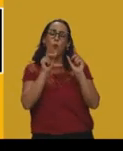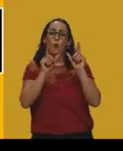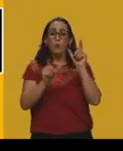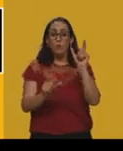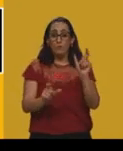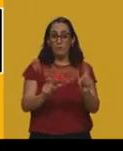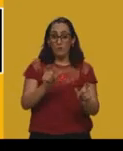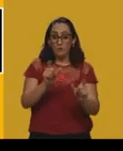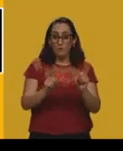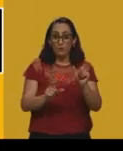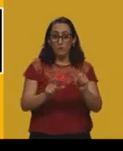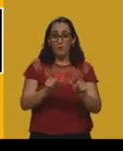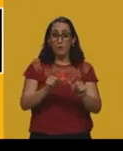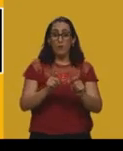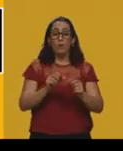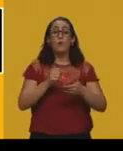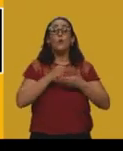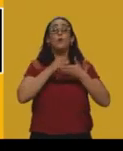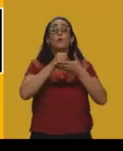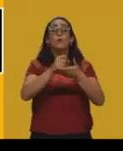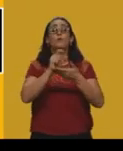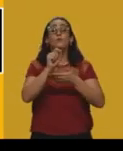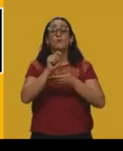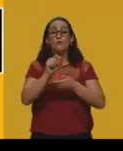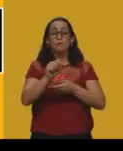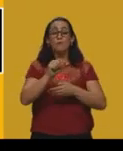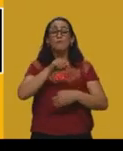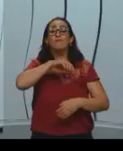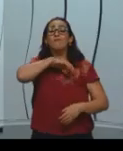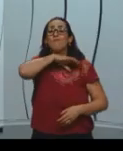a 70 escravizados fazendo o trabalho.